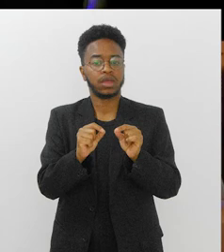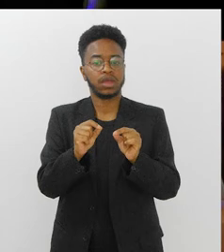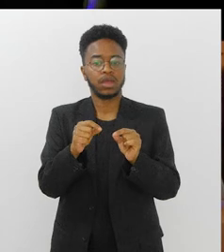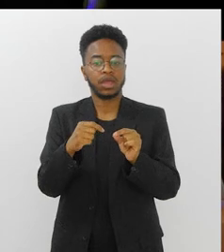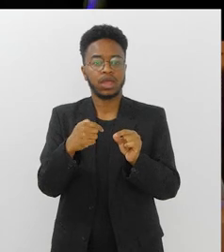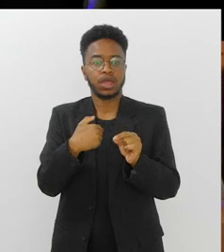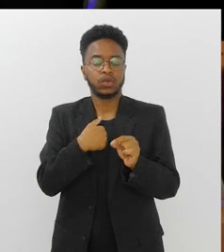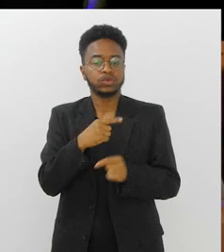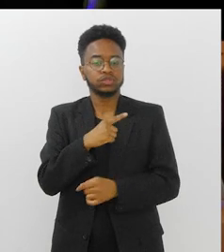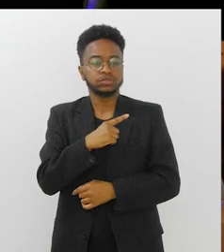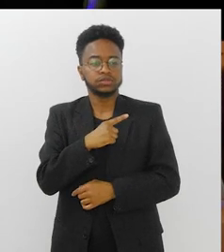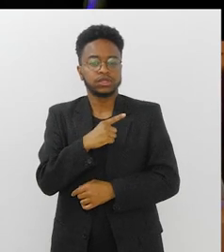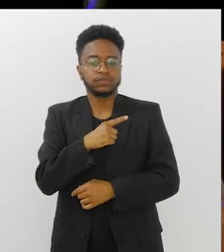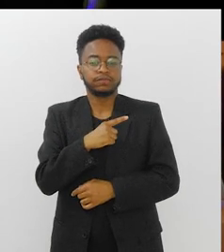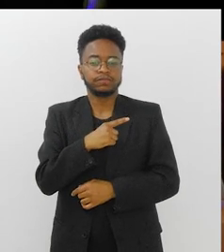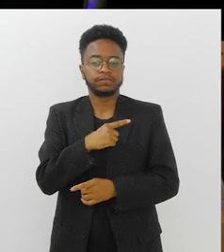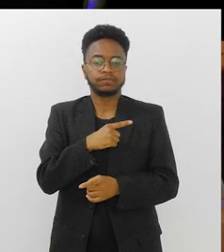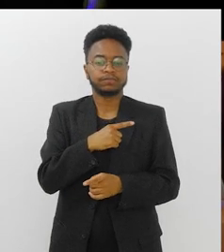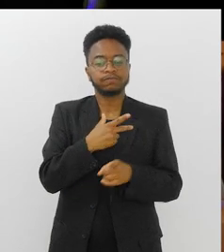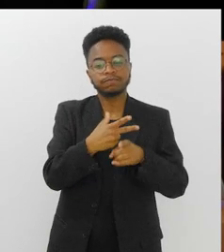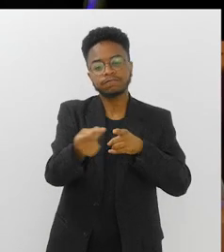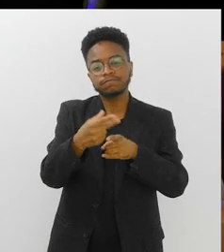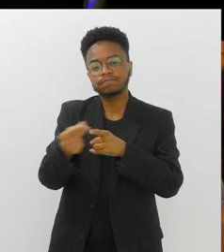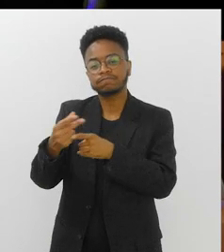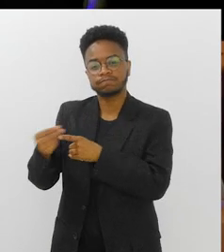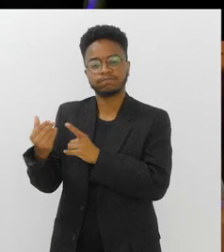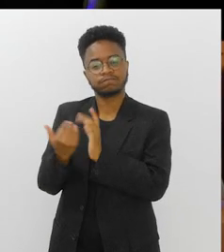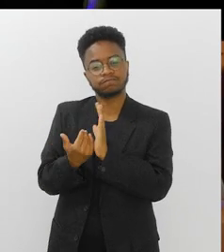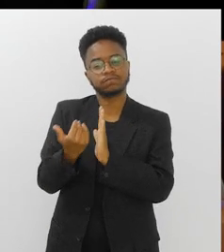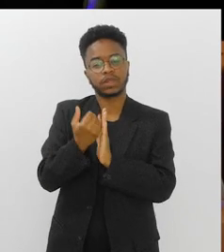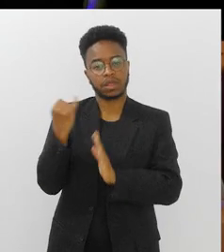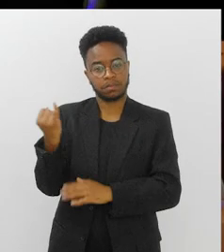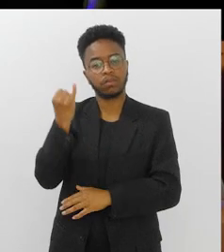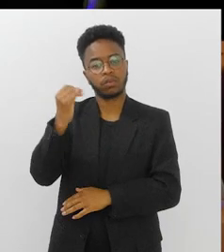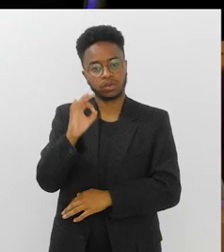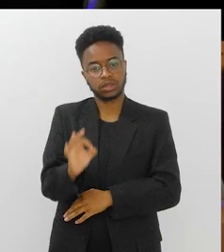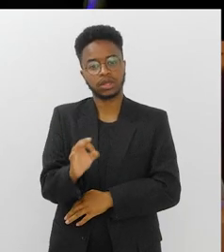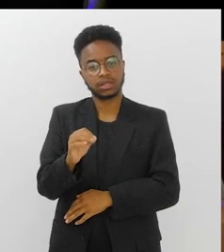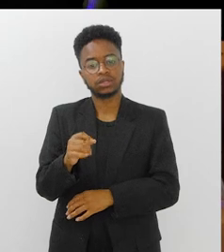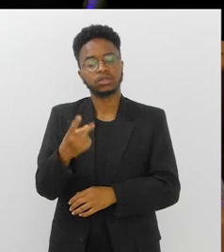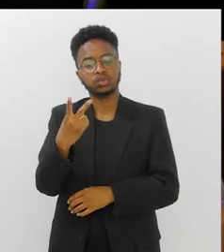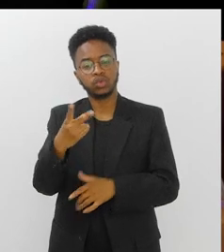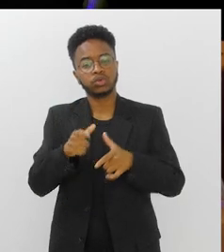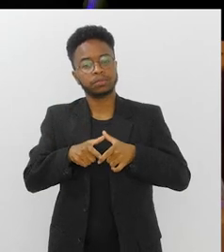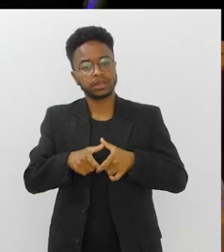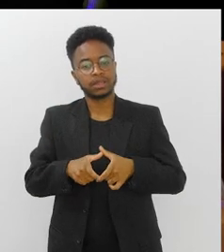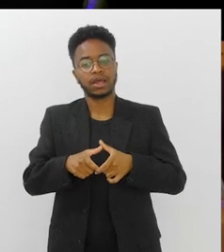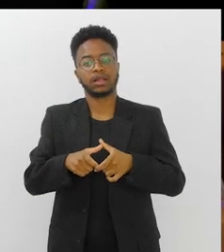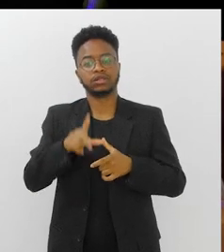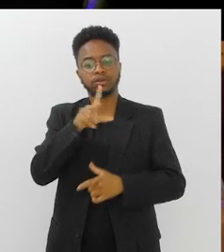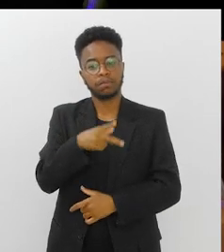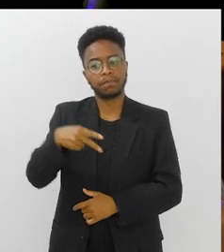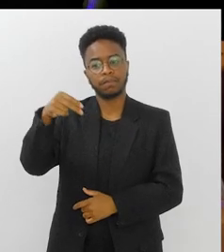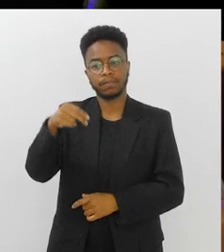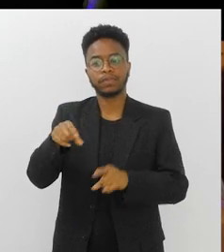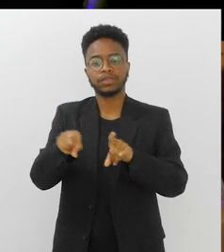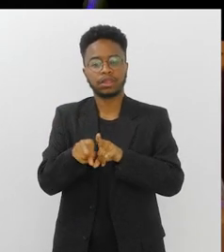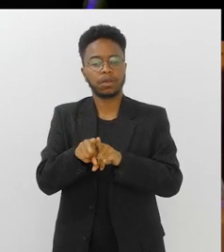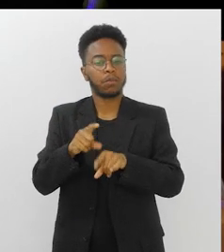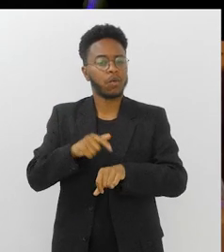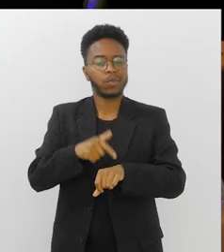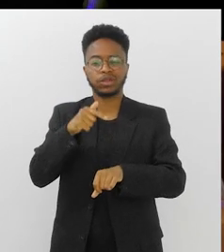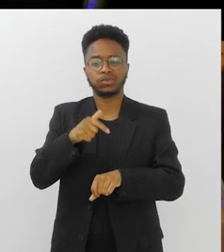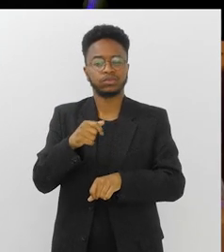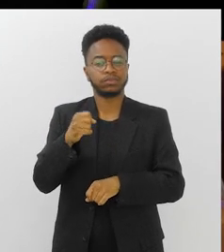eu tive sabe as conquistas são extremamente importantes as duas medalhas paralímpicas momentos únicos